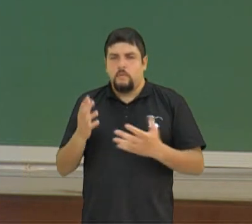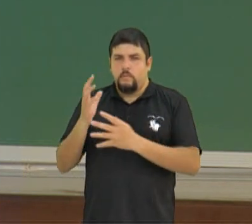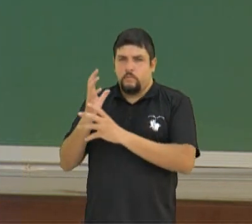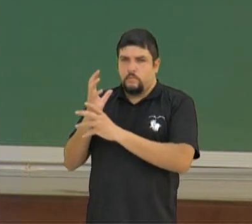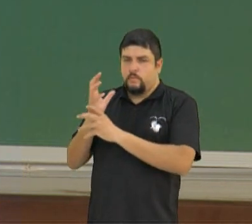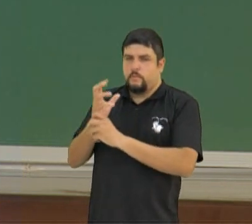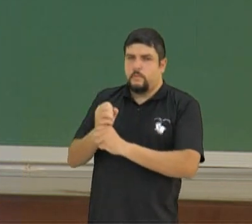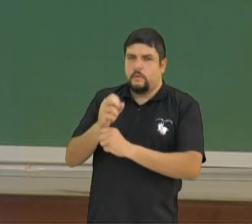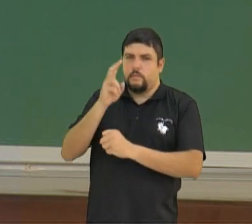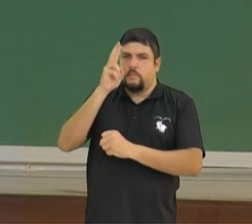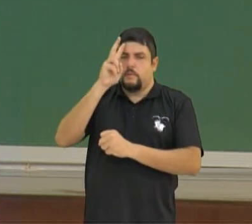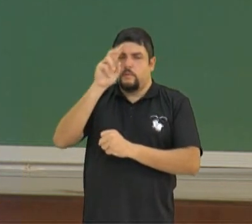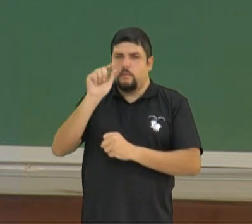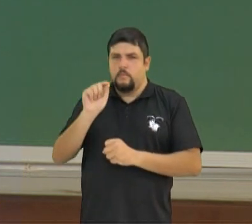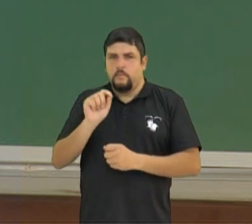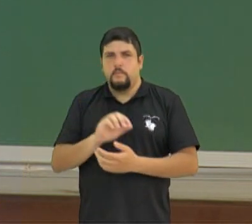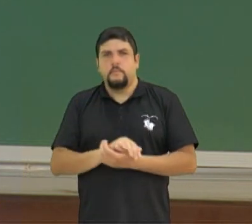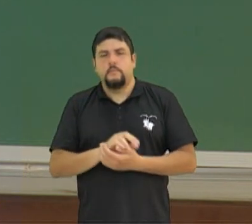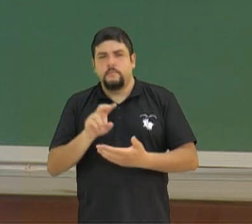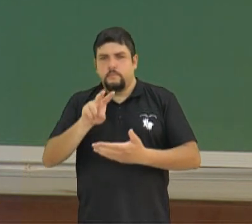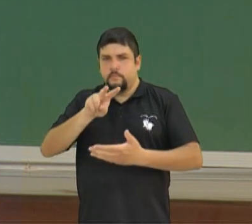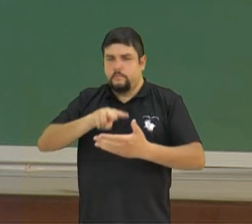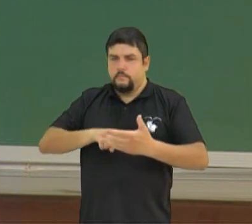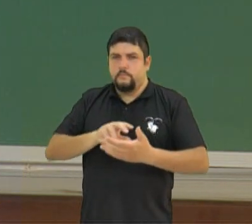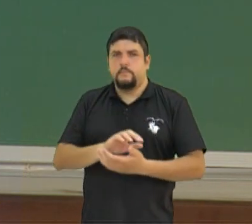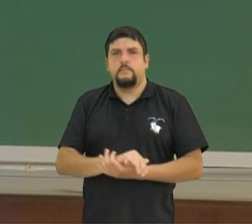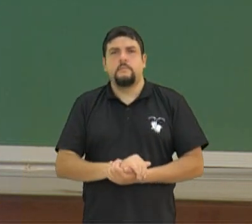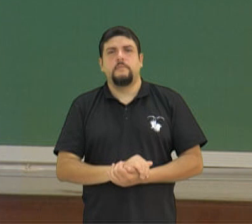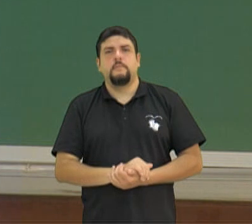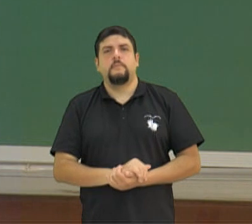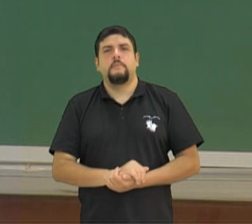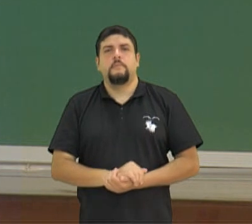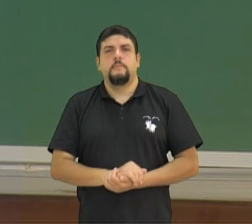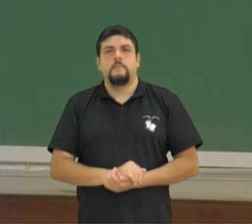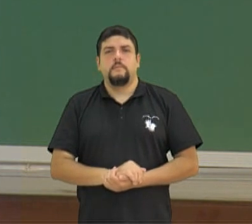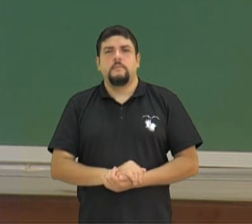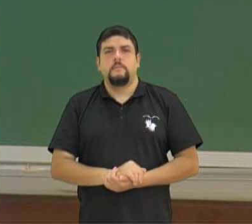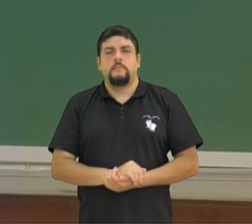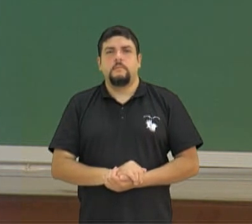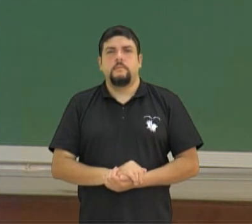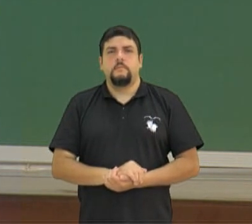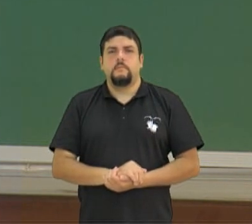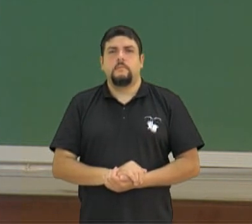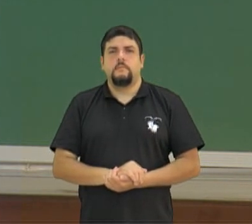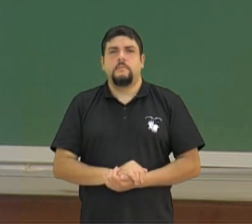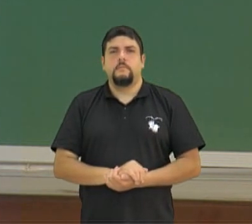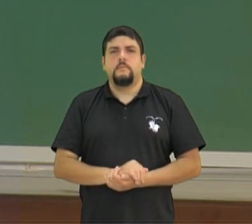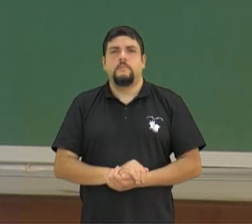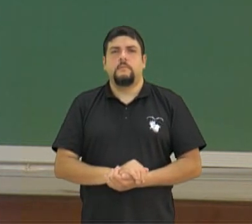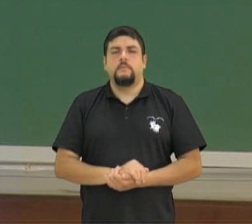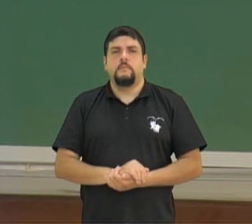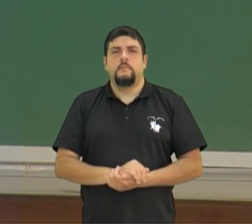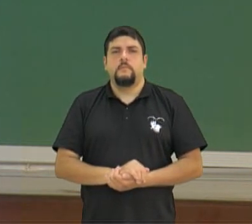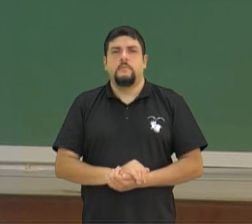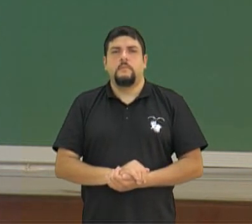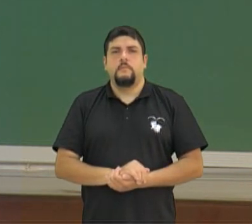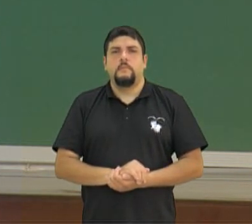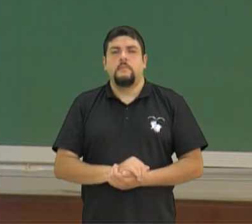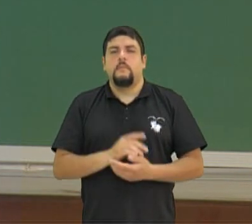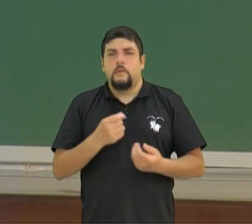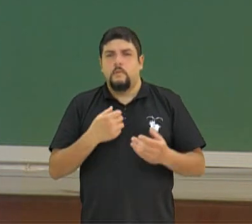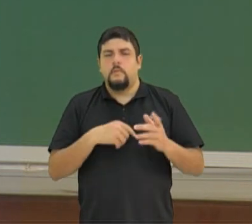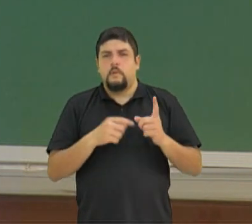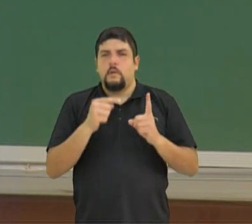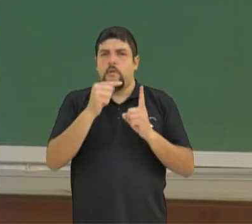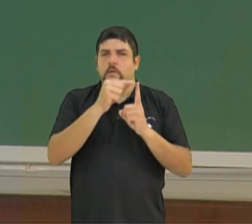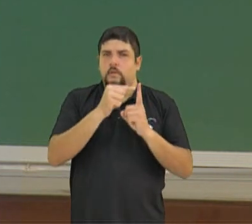aí? Vimos sobre o corpo humano, o gênero foi o texto instrucional, que é esse tipo de